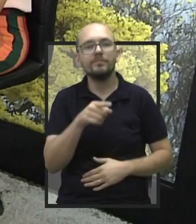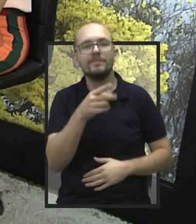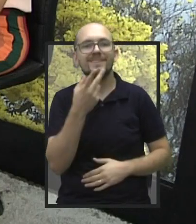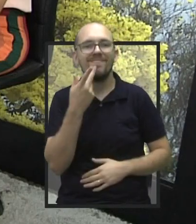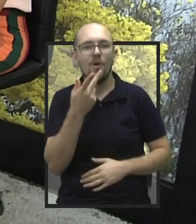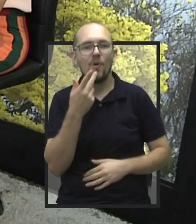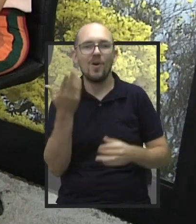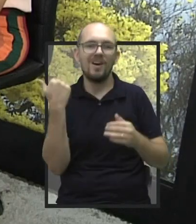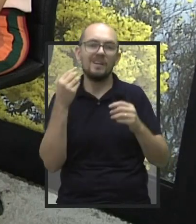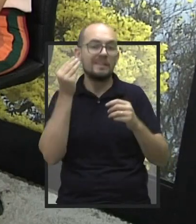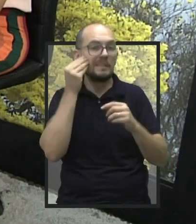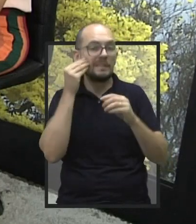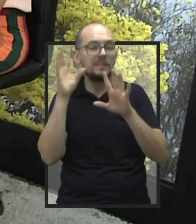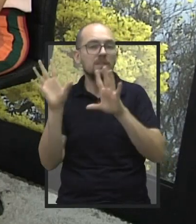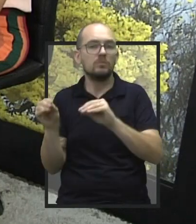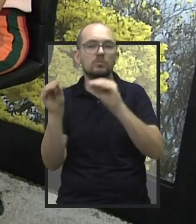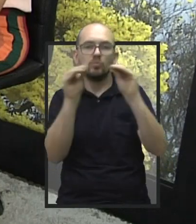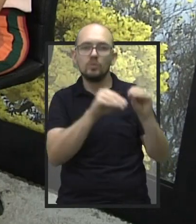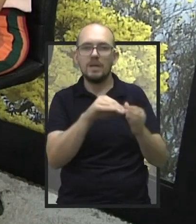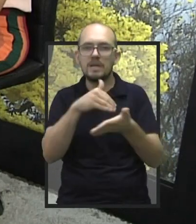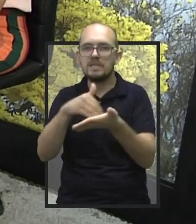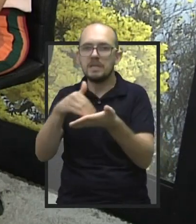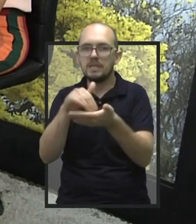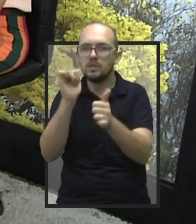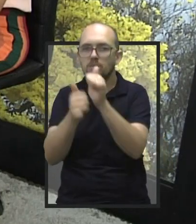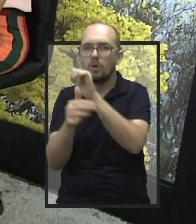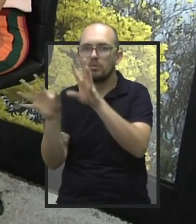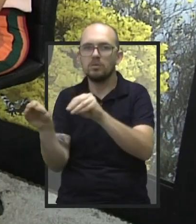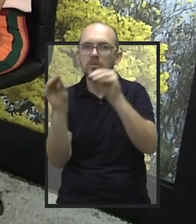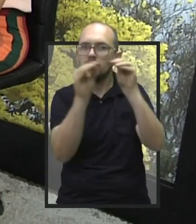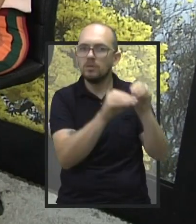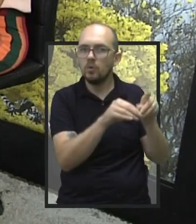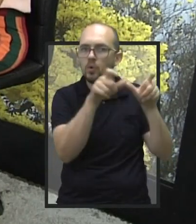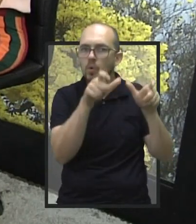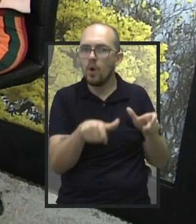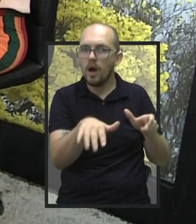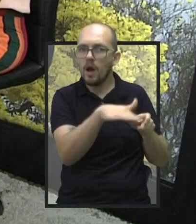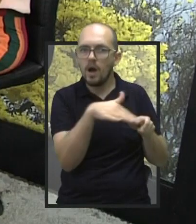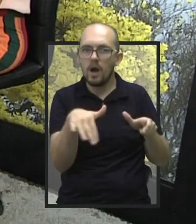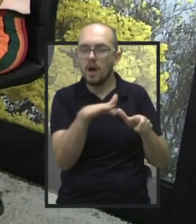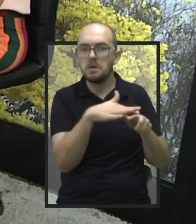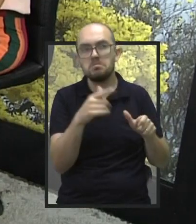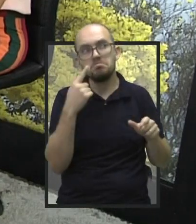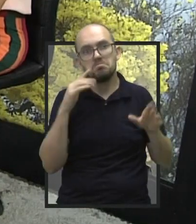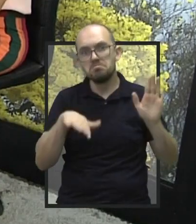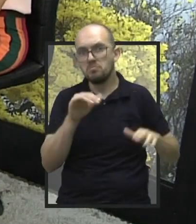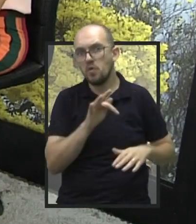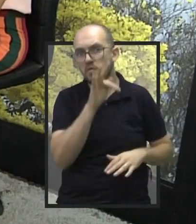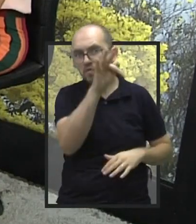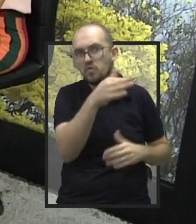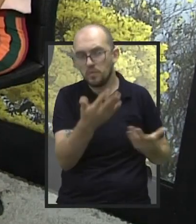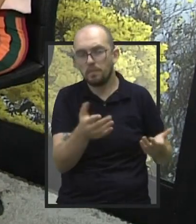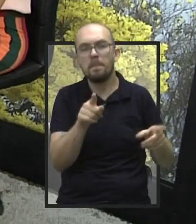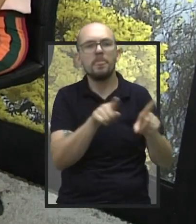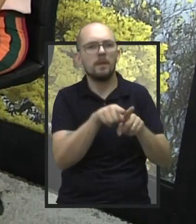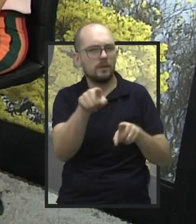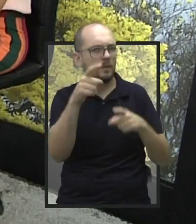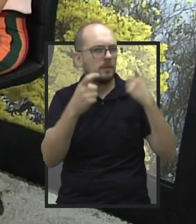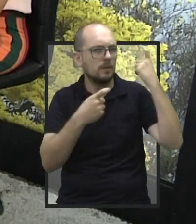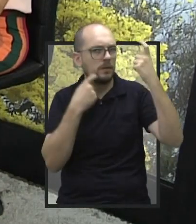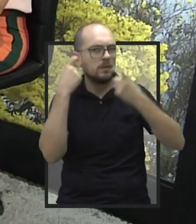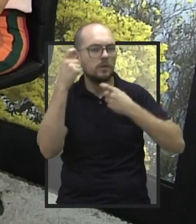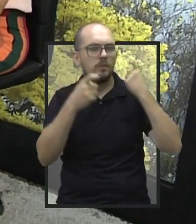possível mudança da Secretaria de Esportes do local, né, se instalando ali nesse complexo, quem sabe no futuro. A senhora também está preocupada